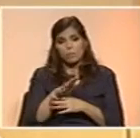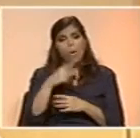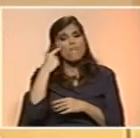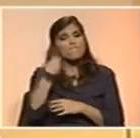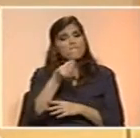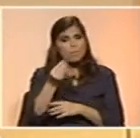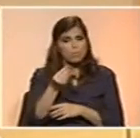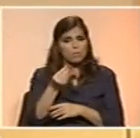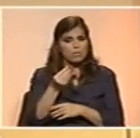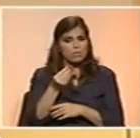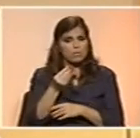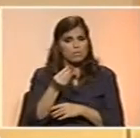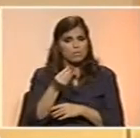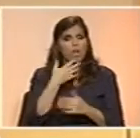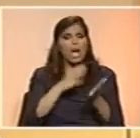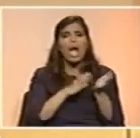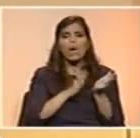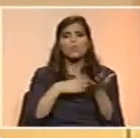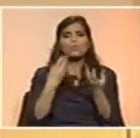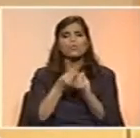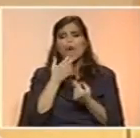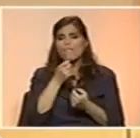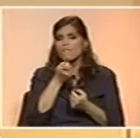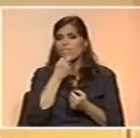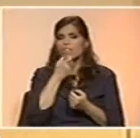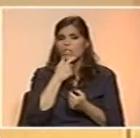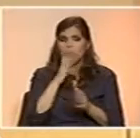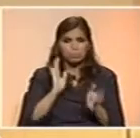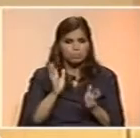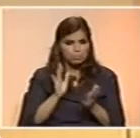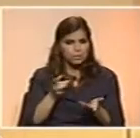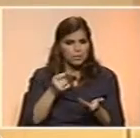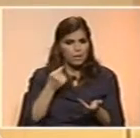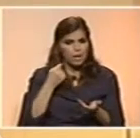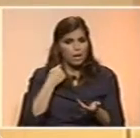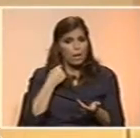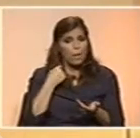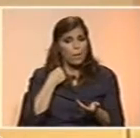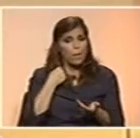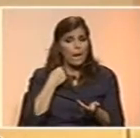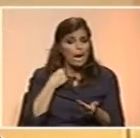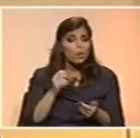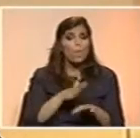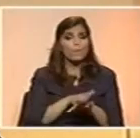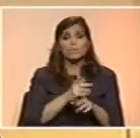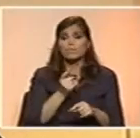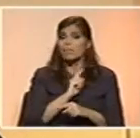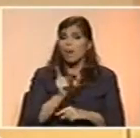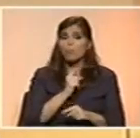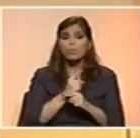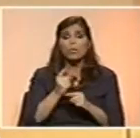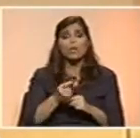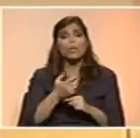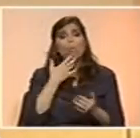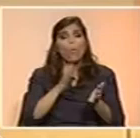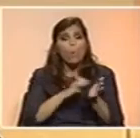ou do clássico arroz com feijão. Não seria necessário o bife nem o peixe a acompanhar, porque o arroz e o feijão já se completam